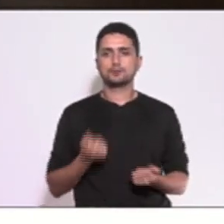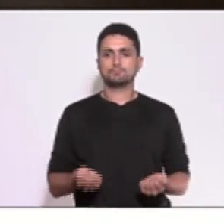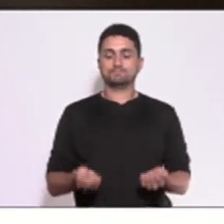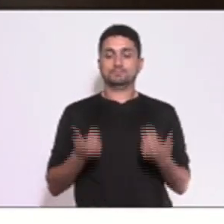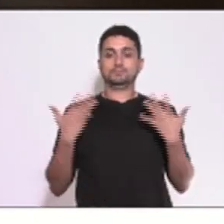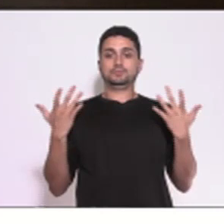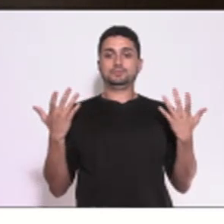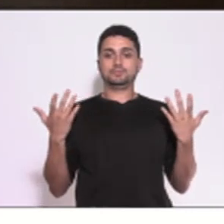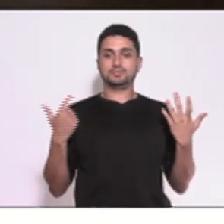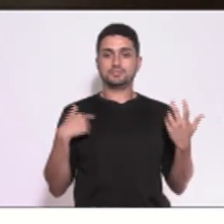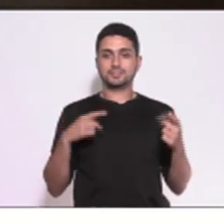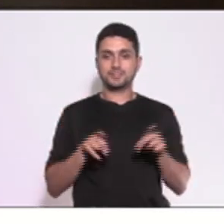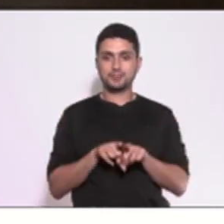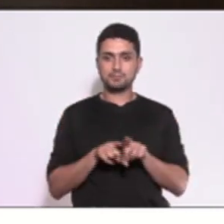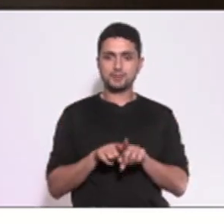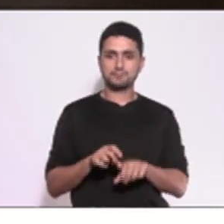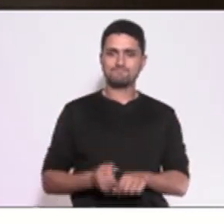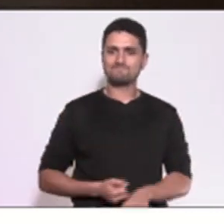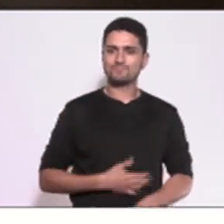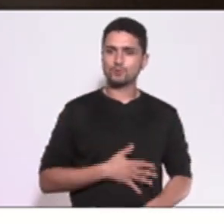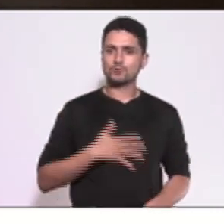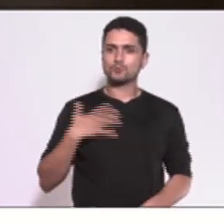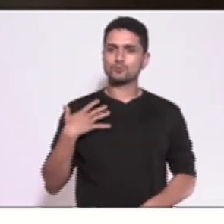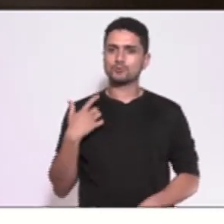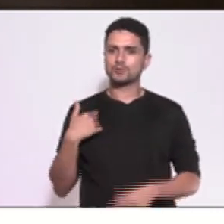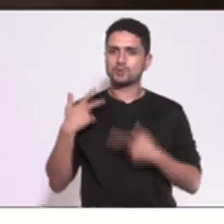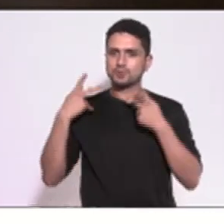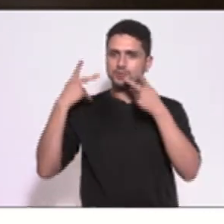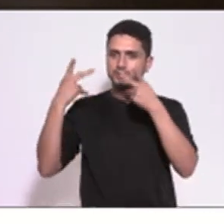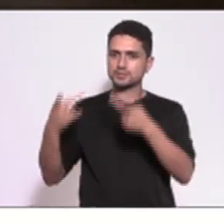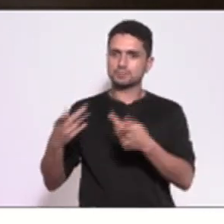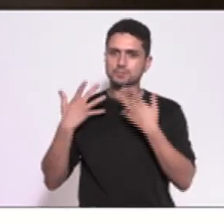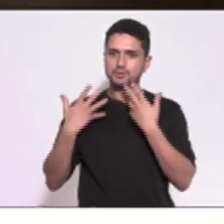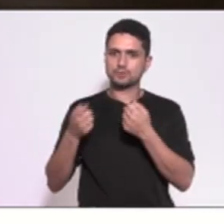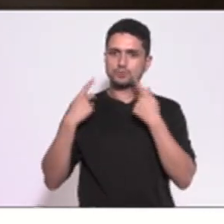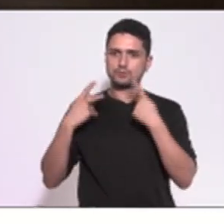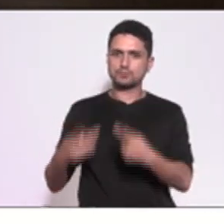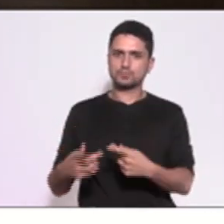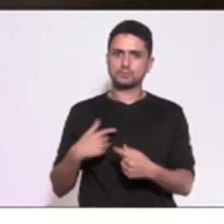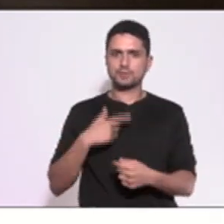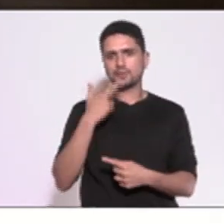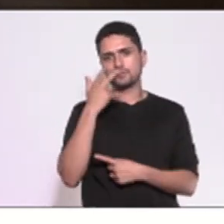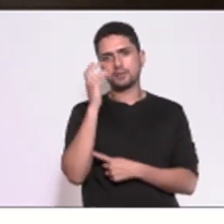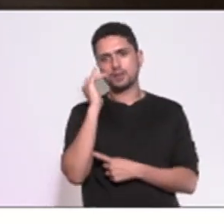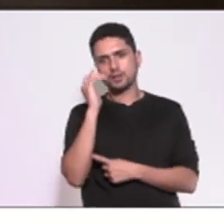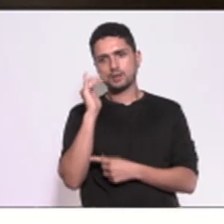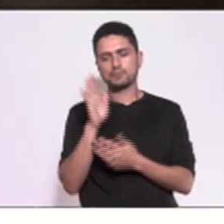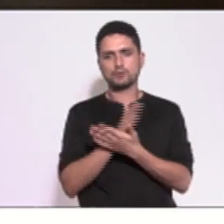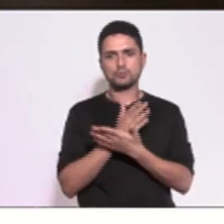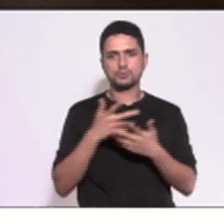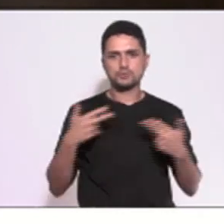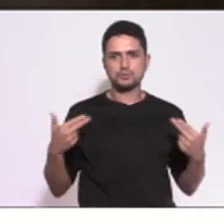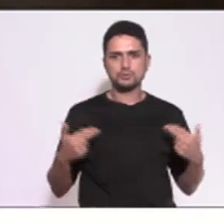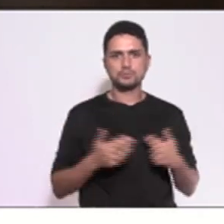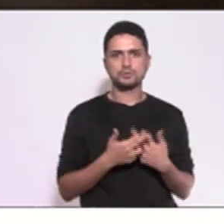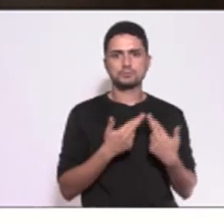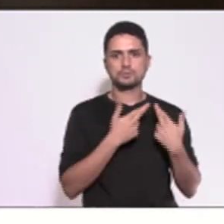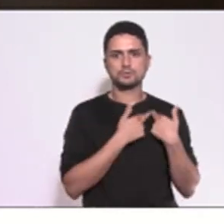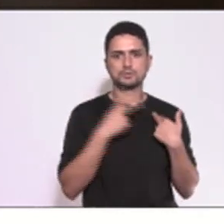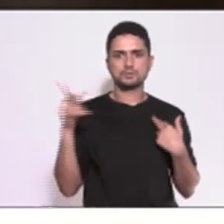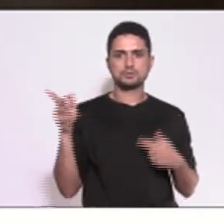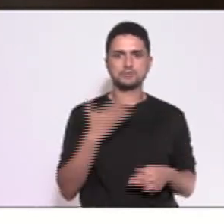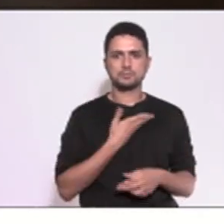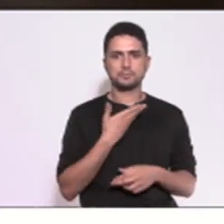surpresa e um monte de orgulho que eu recebi o seu convite, Ronaldo, para aqui falar alguns poucos minutos representando seus